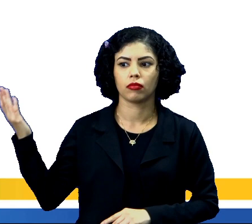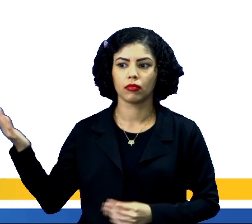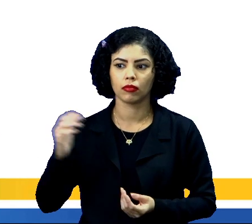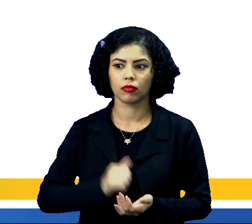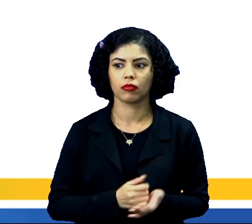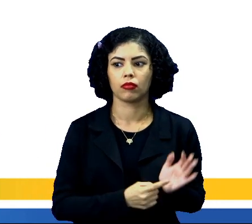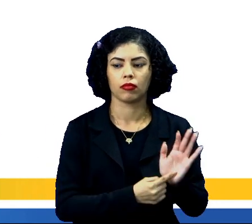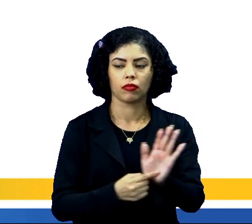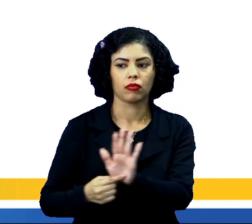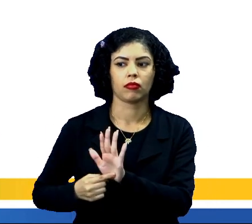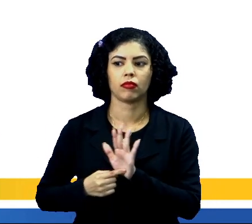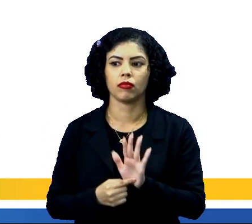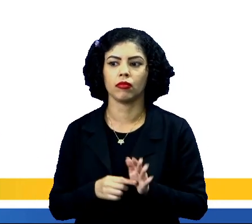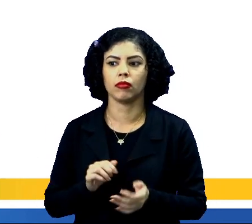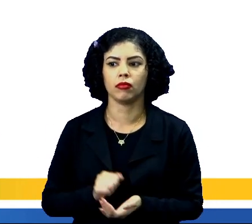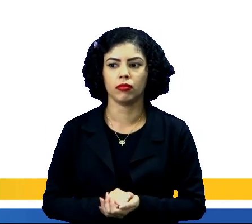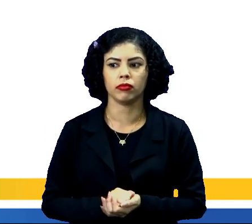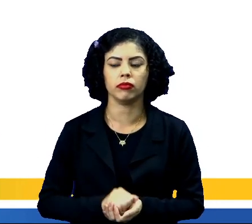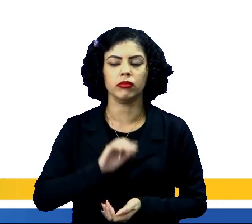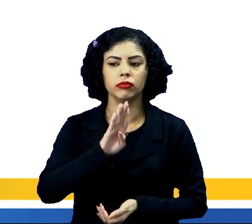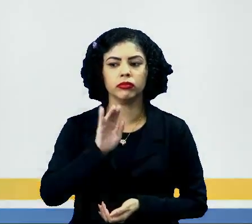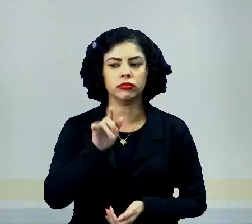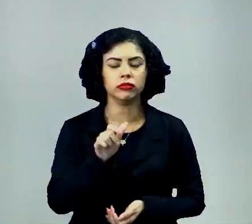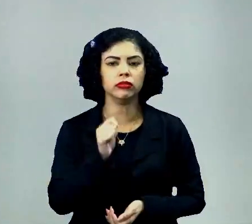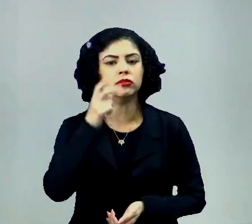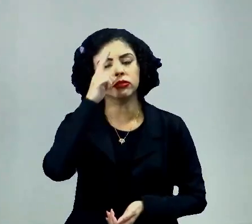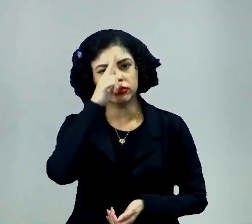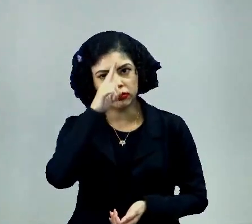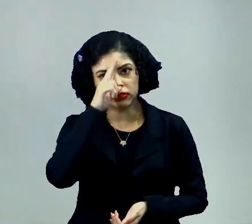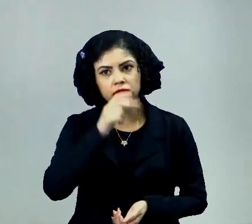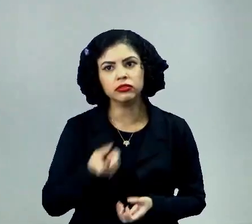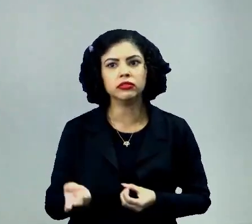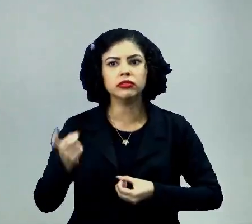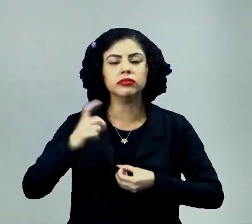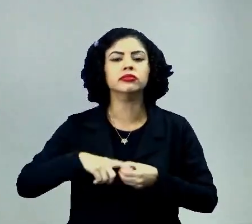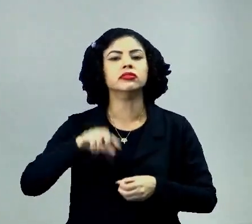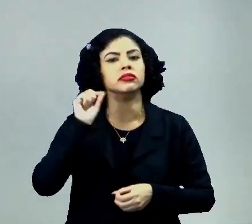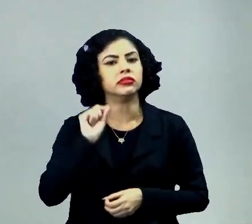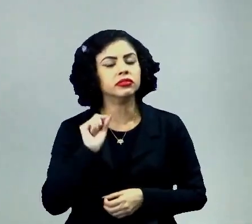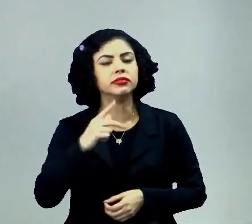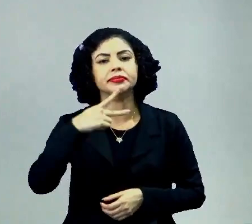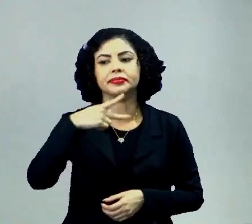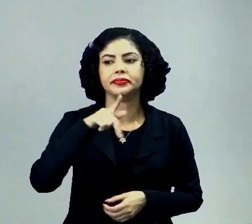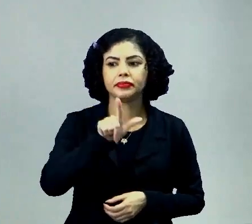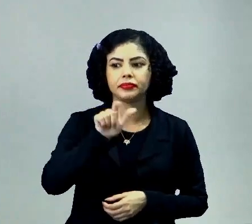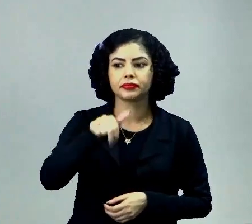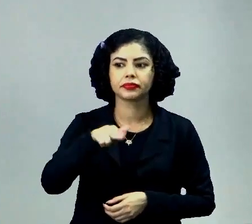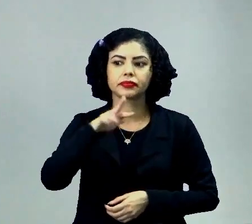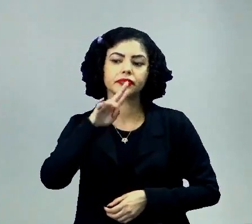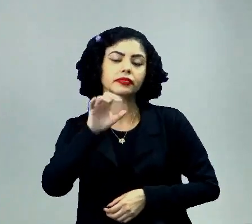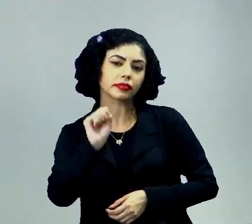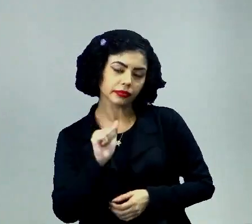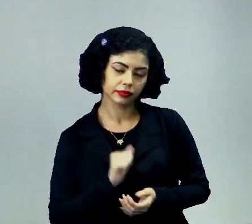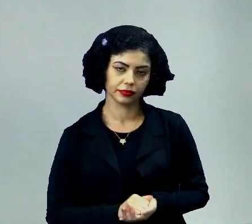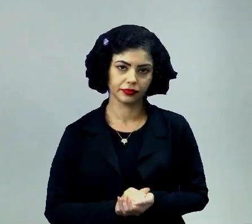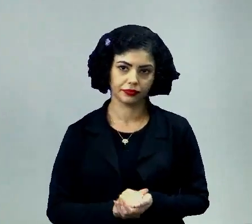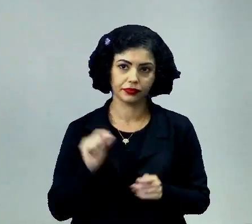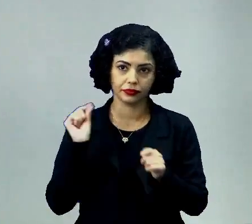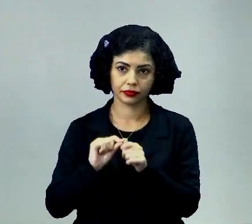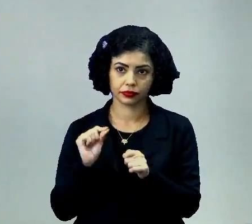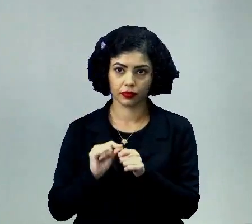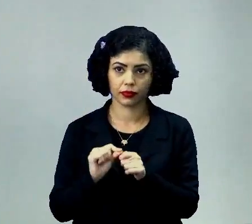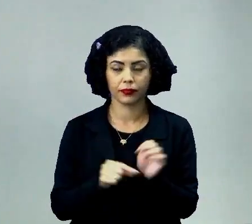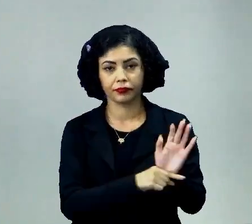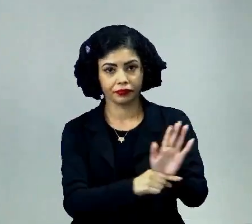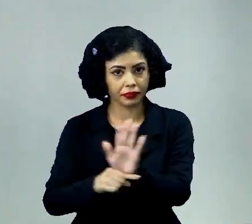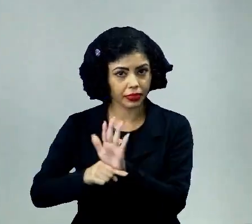Aí a gente tem a imagem de uma planta baixa, tá? Então, lembrando, retornando para vocês, as plantas, elas são umas formas também